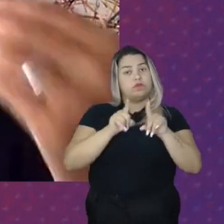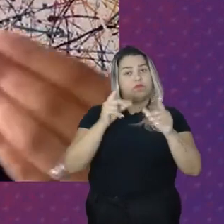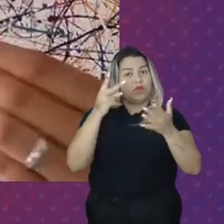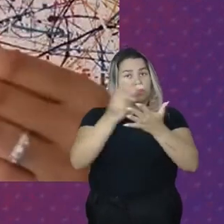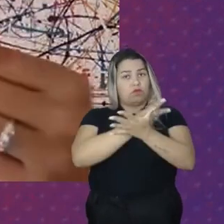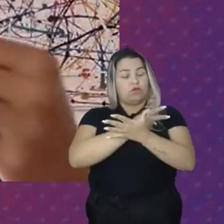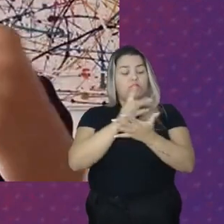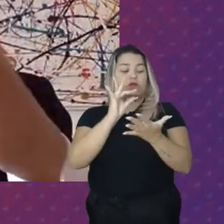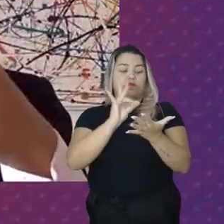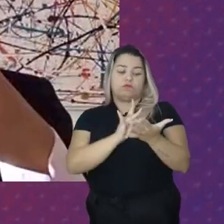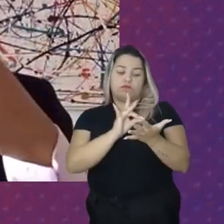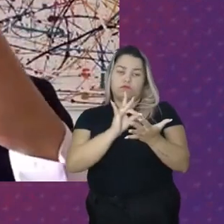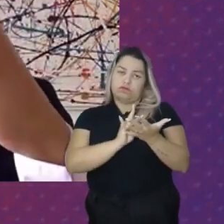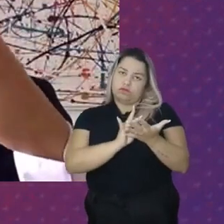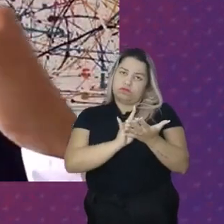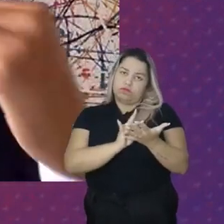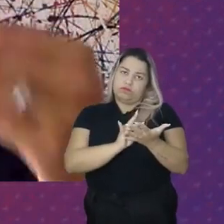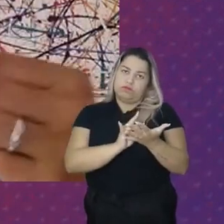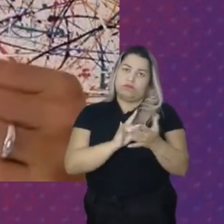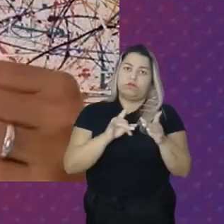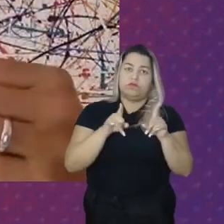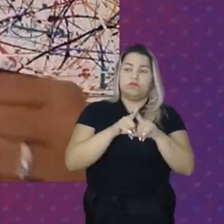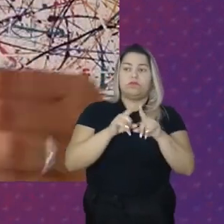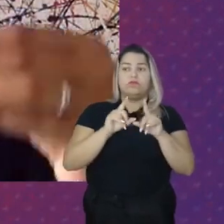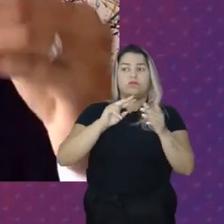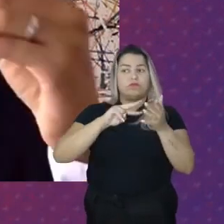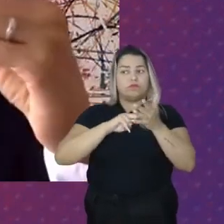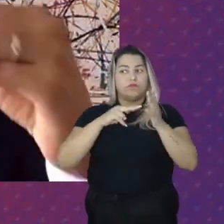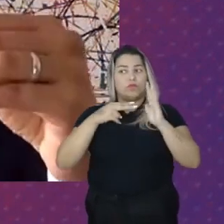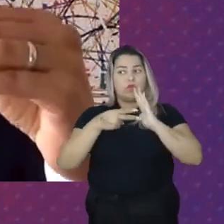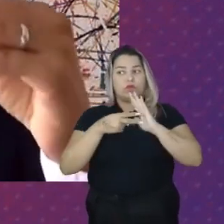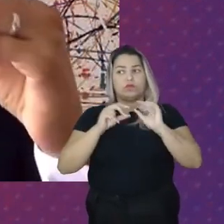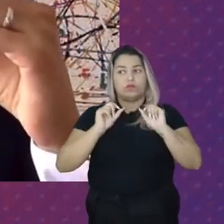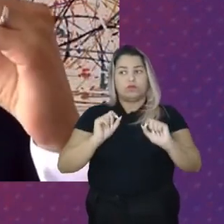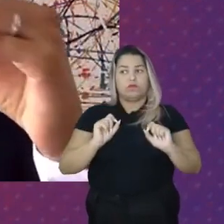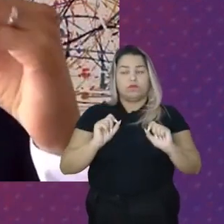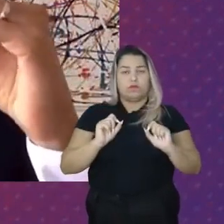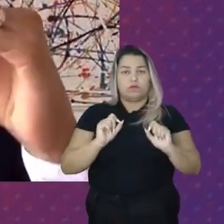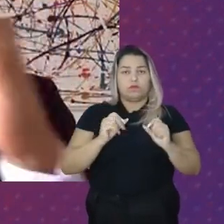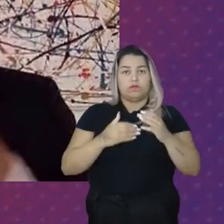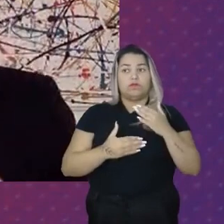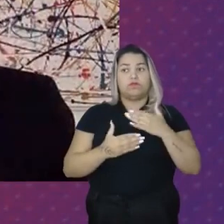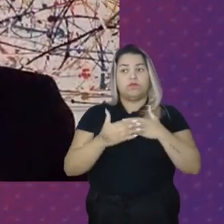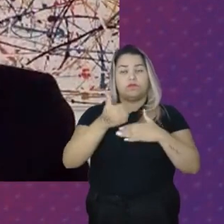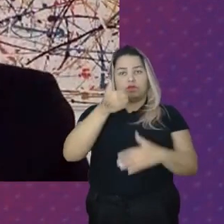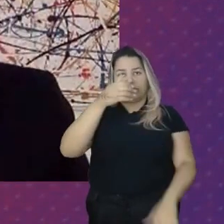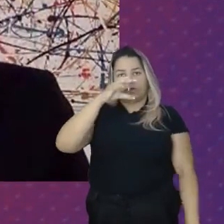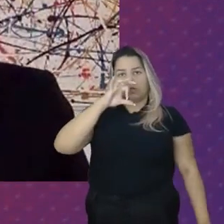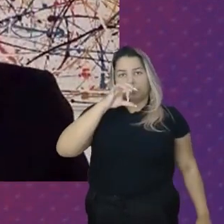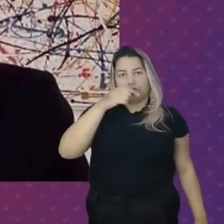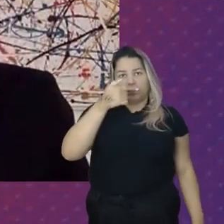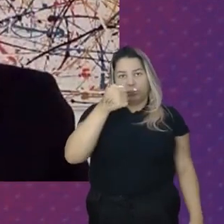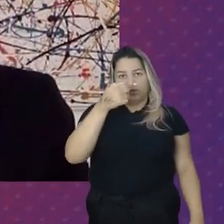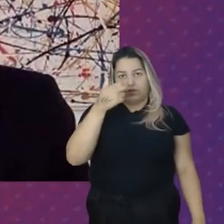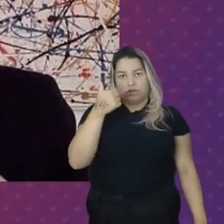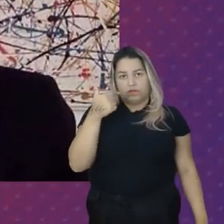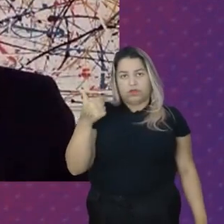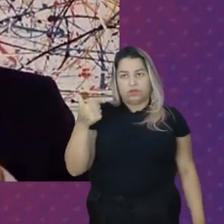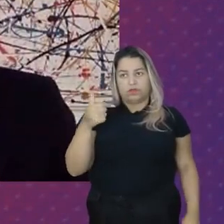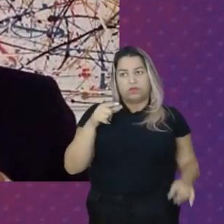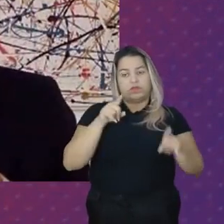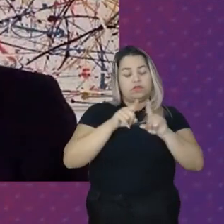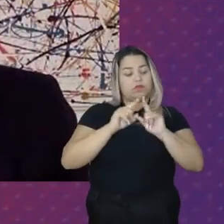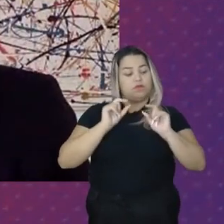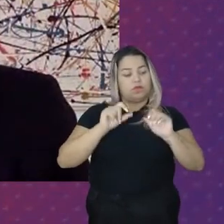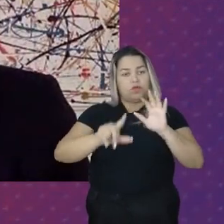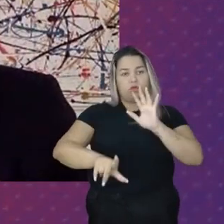de fato, de maneira significativa a partir de 1972, com a